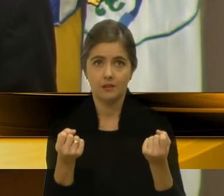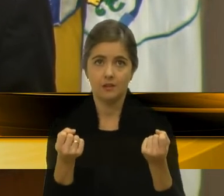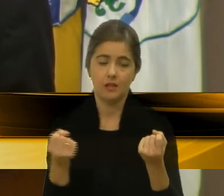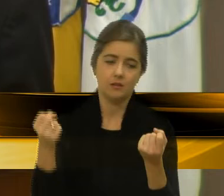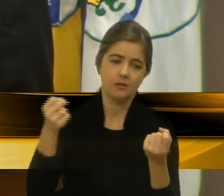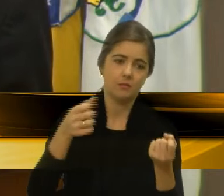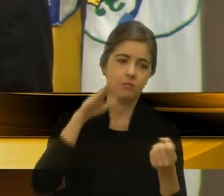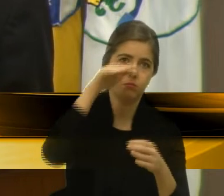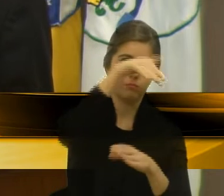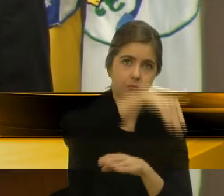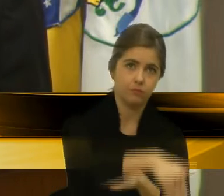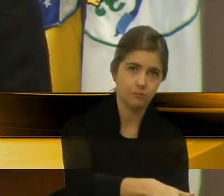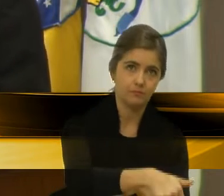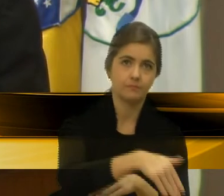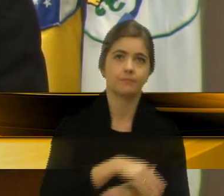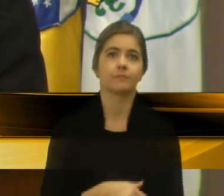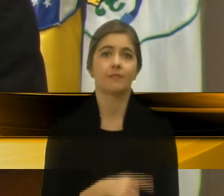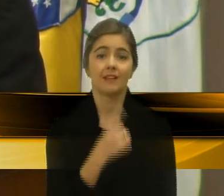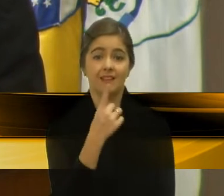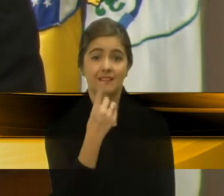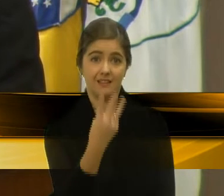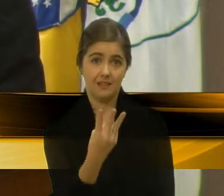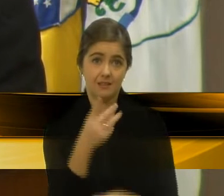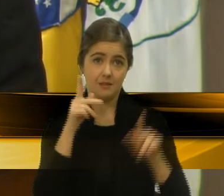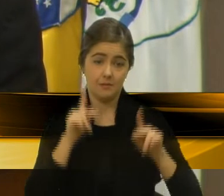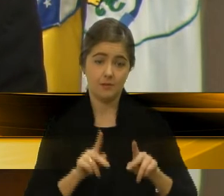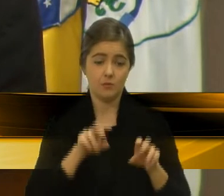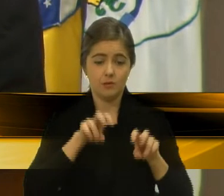peral. Dos 13 passageiros, então,